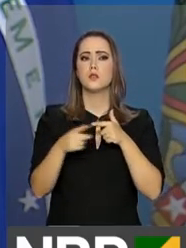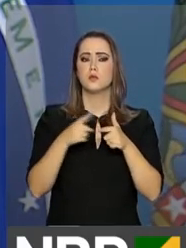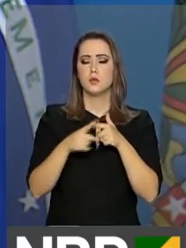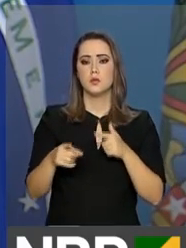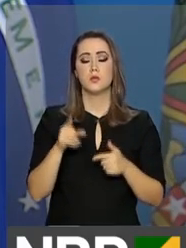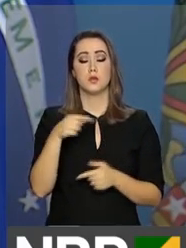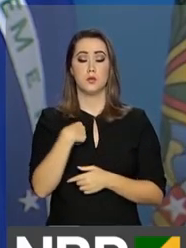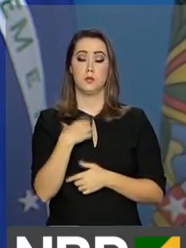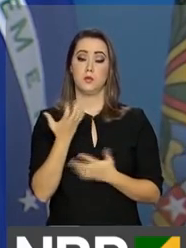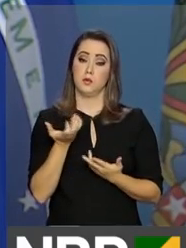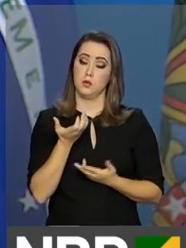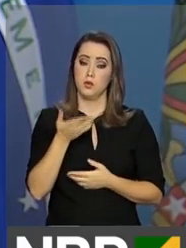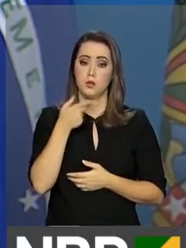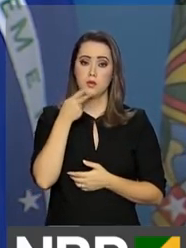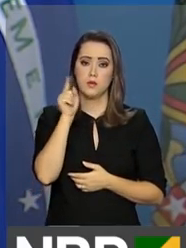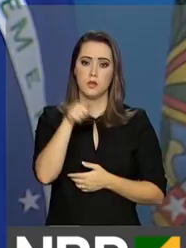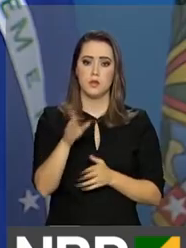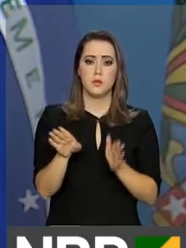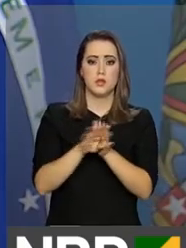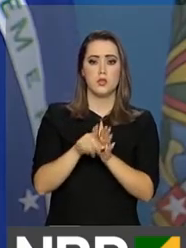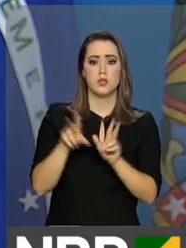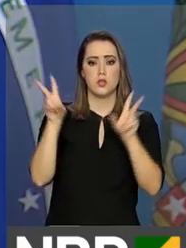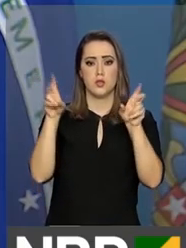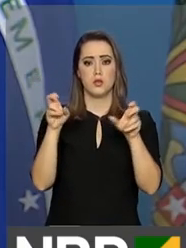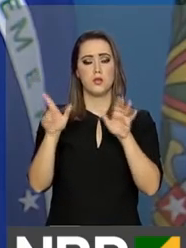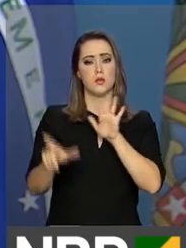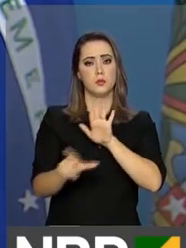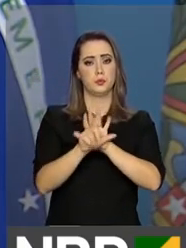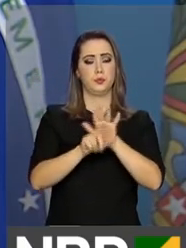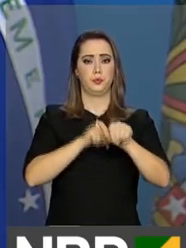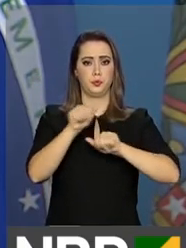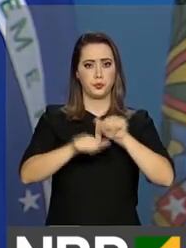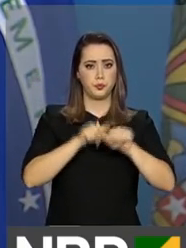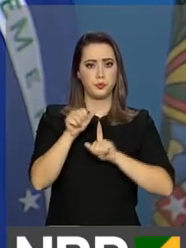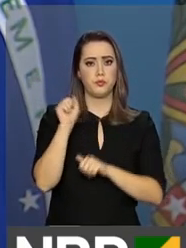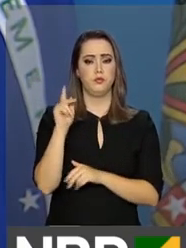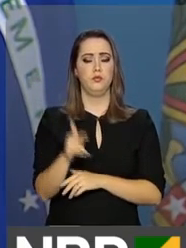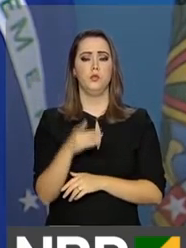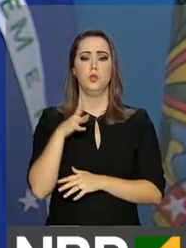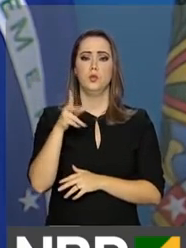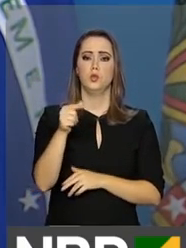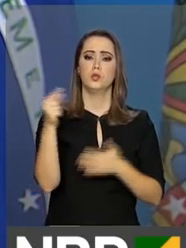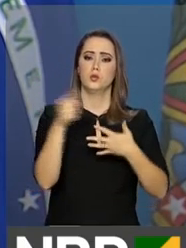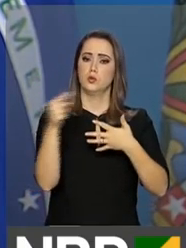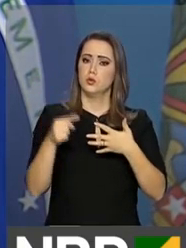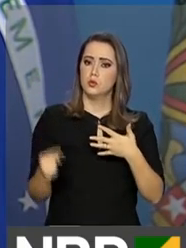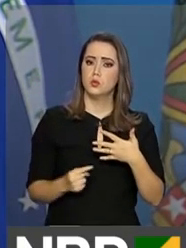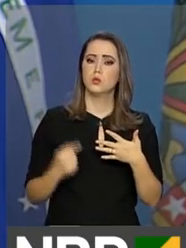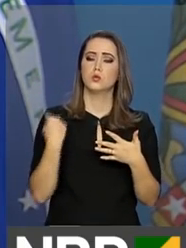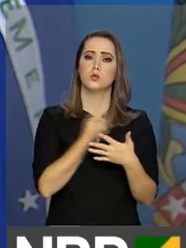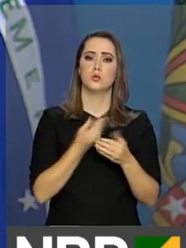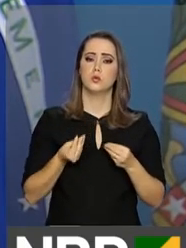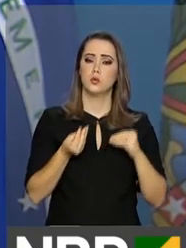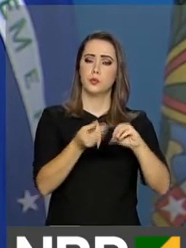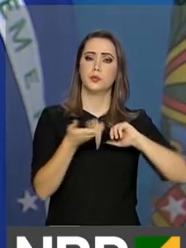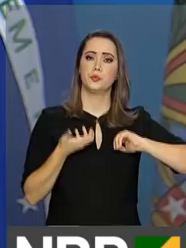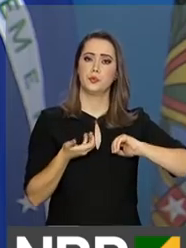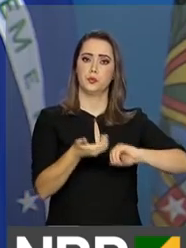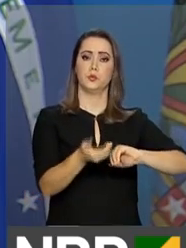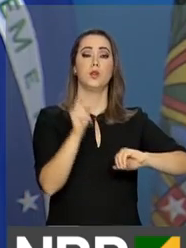convenhamos. Eu quero aqui, para chegar ao tema da Previdência Social, eu quero dizer que todos os temas que nós mandamos para o